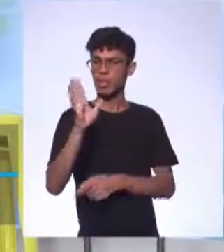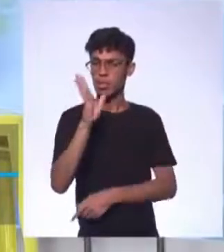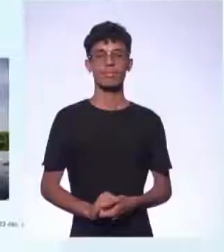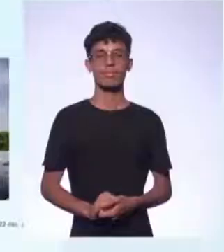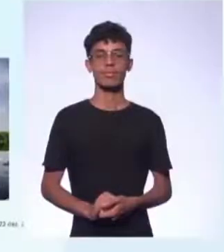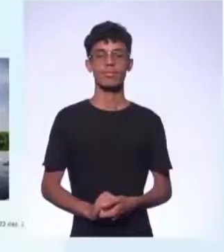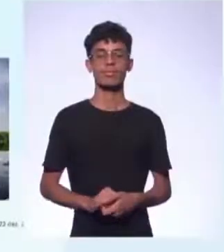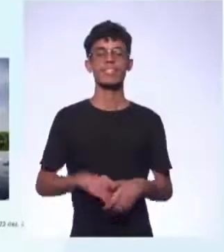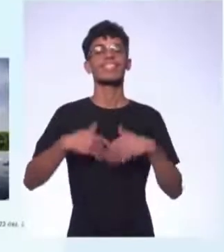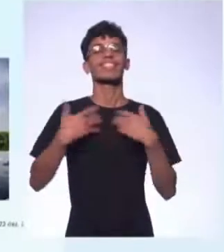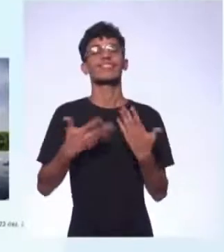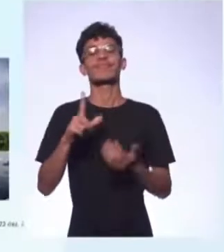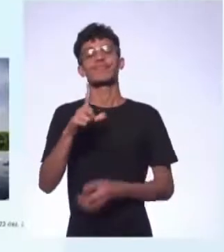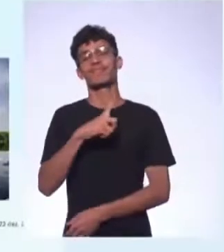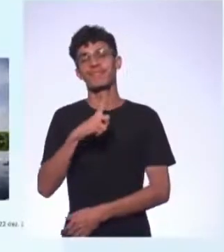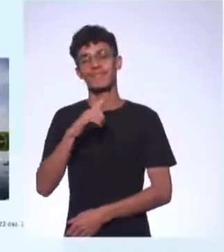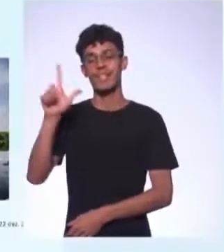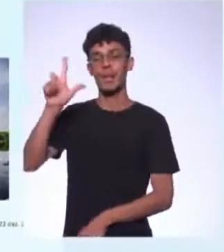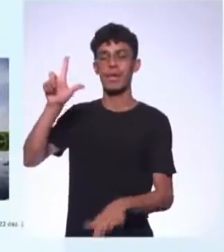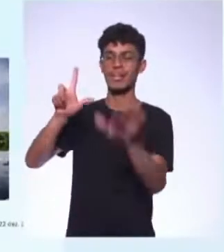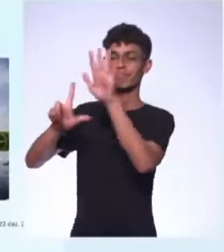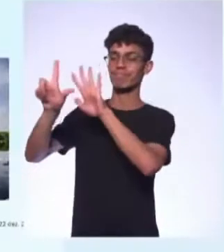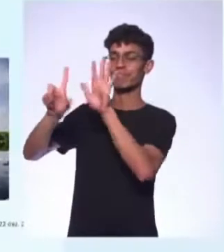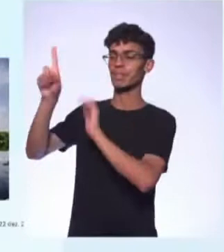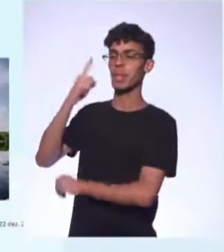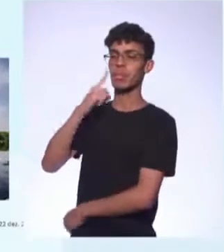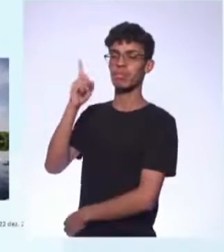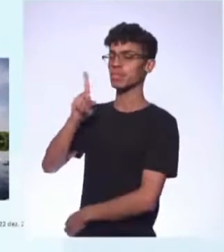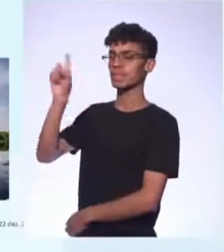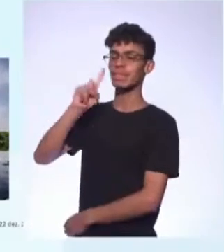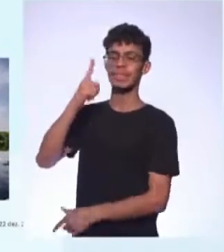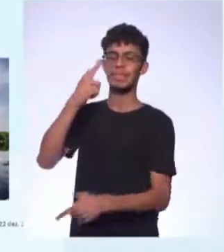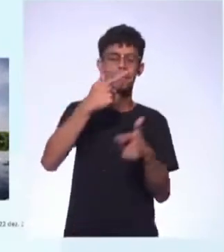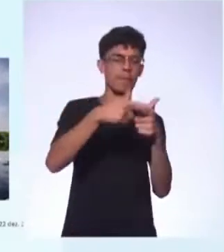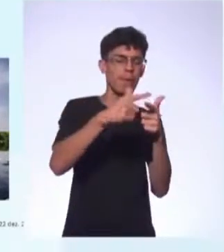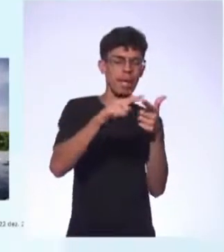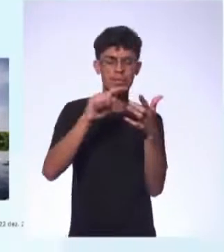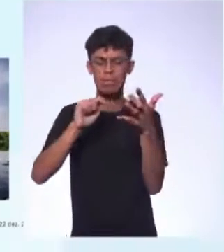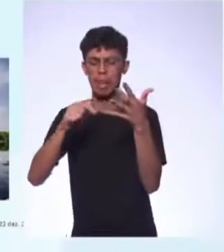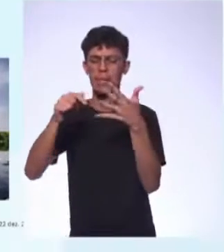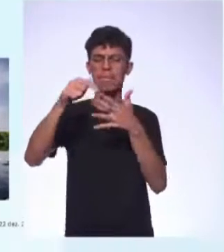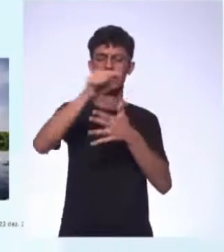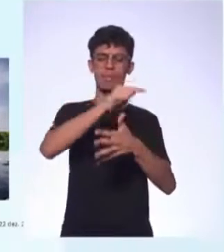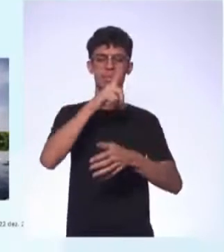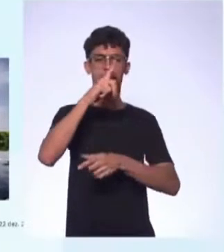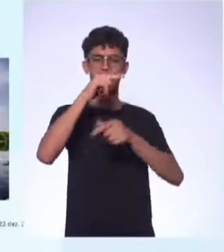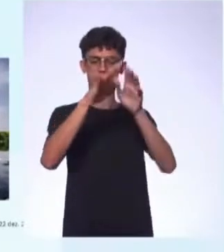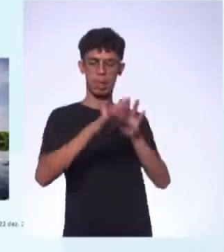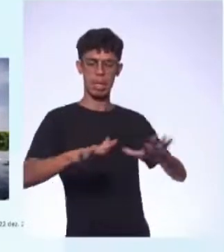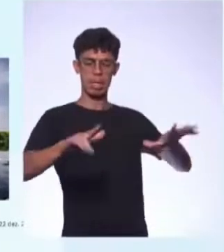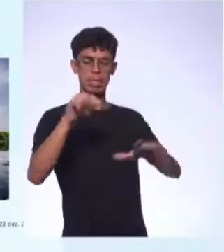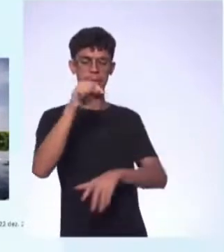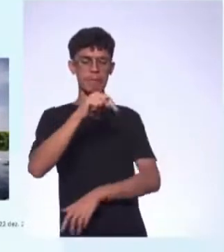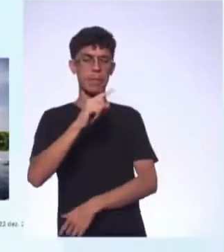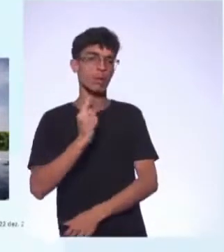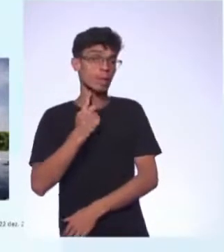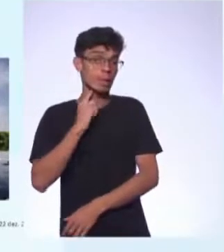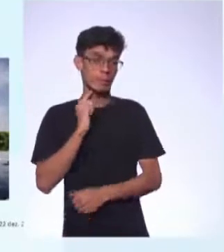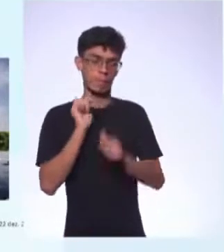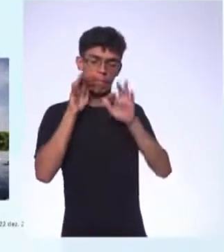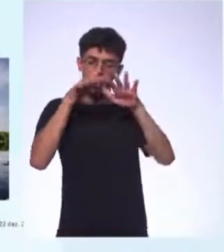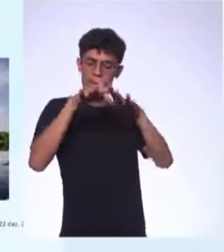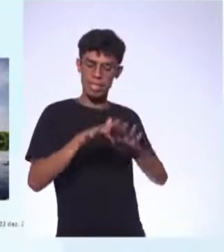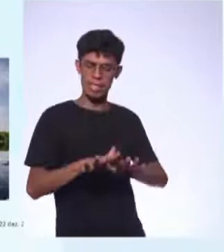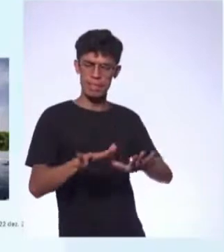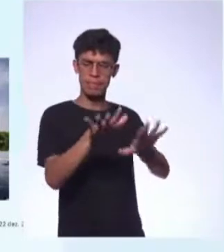ok? Então aí nós temos, né, o problema da poluição da água, ok? Que além de